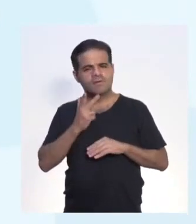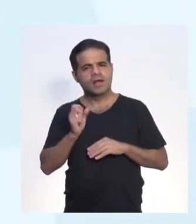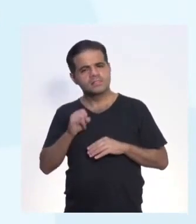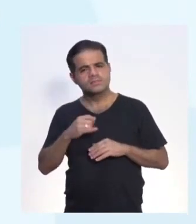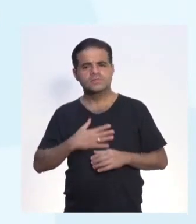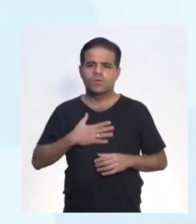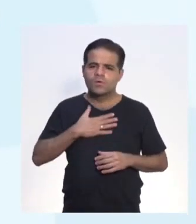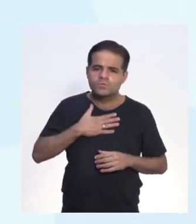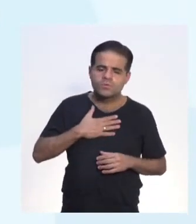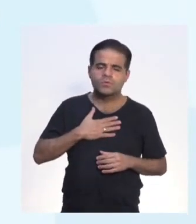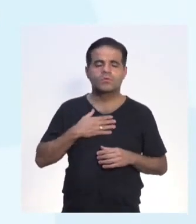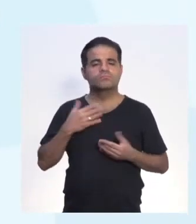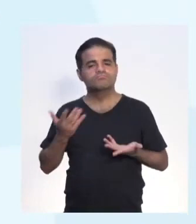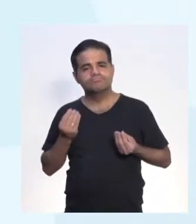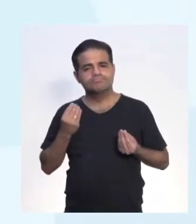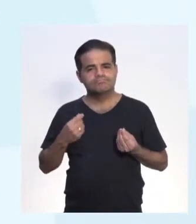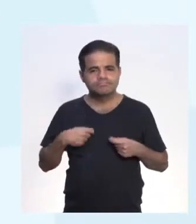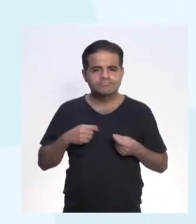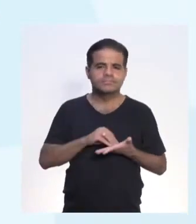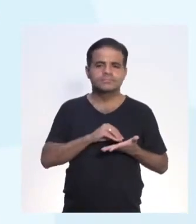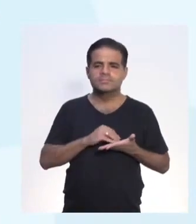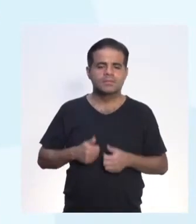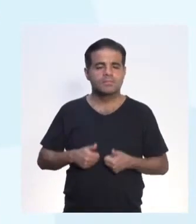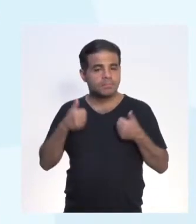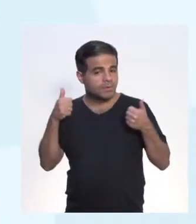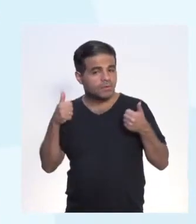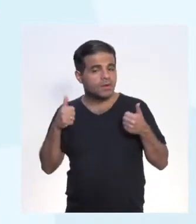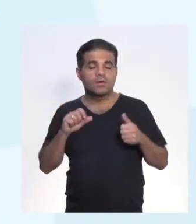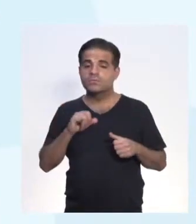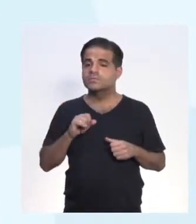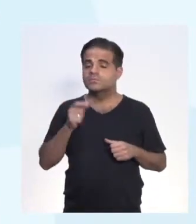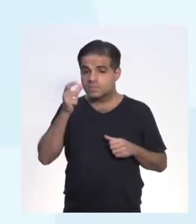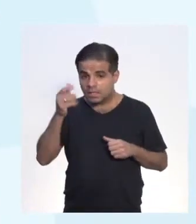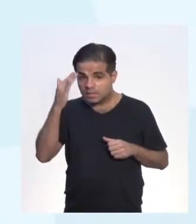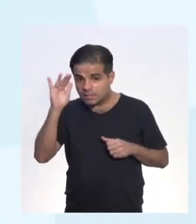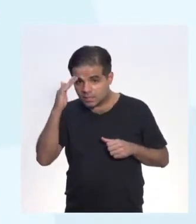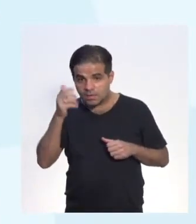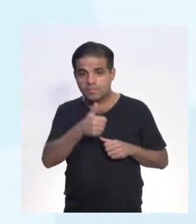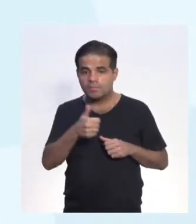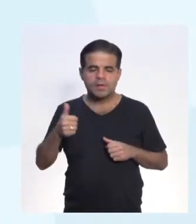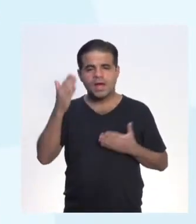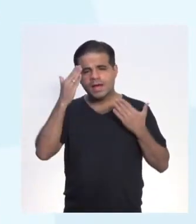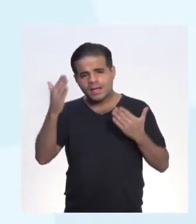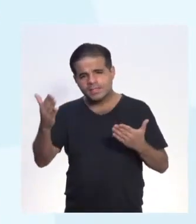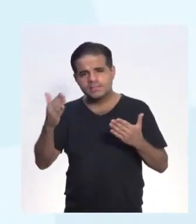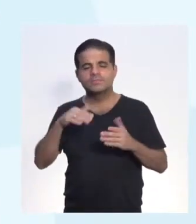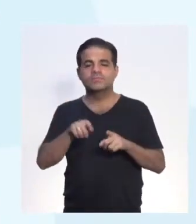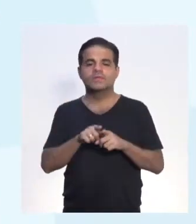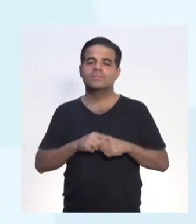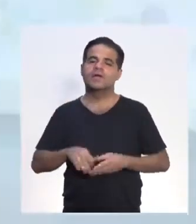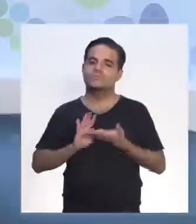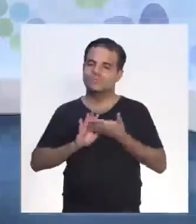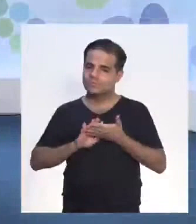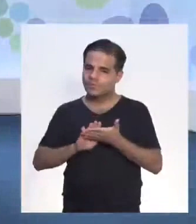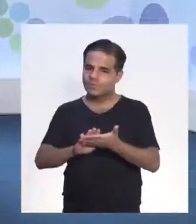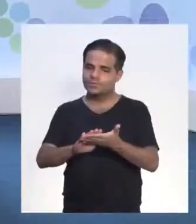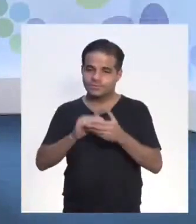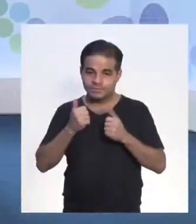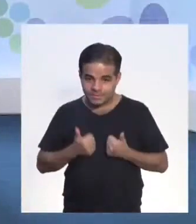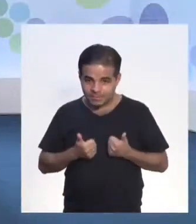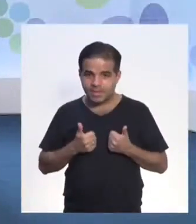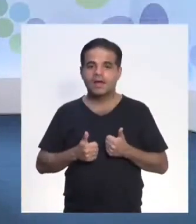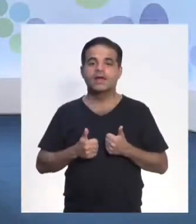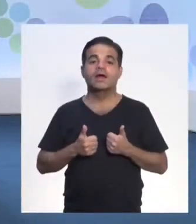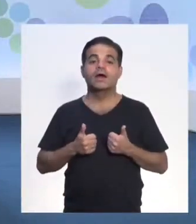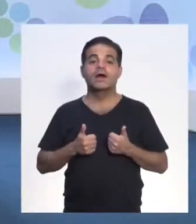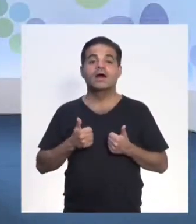você gostou, o que precisa melhorar, ou se você está entendendo tudo. Agradecemos também os elogios, tá, pessoal?